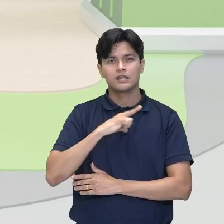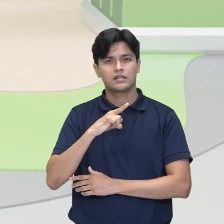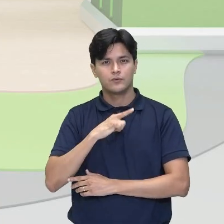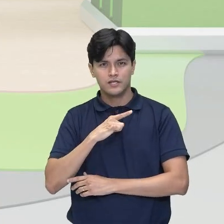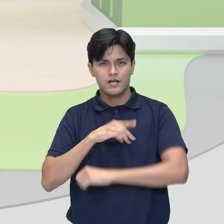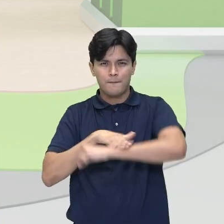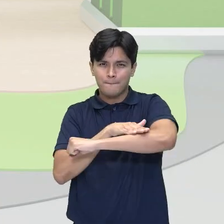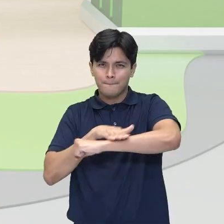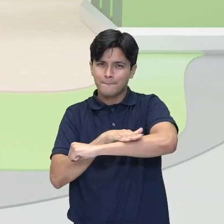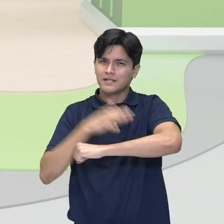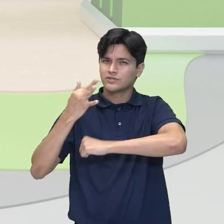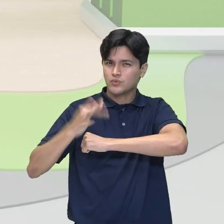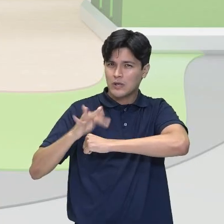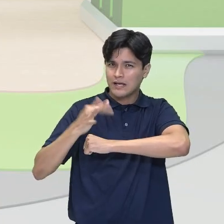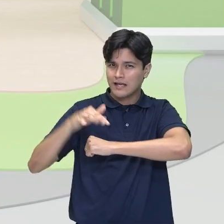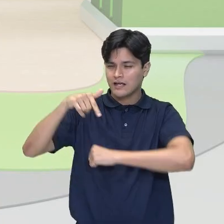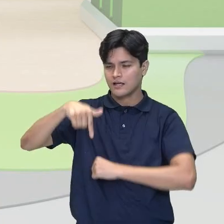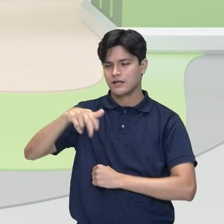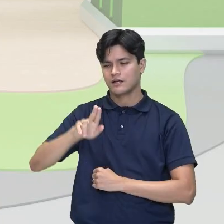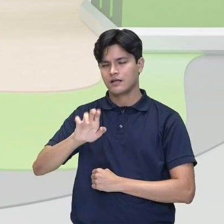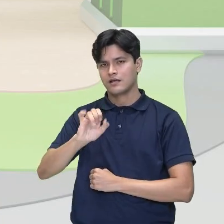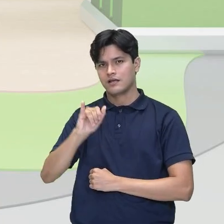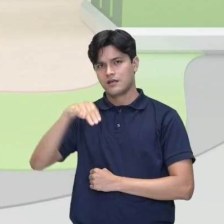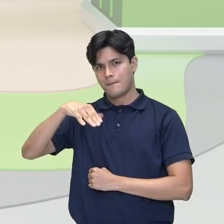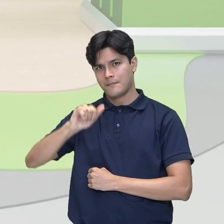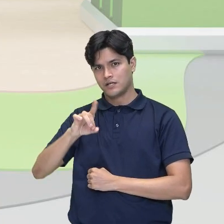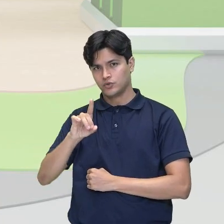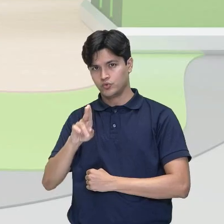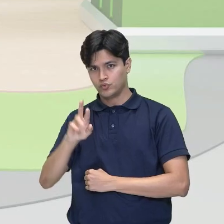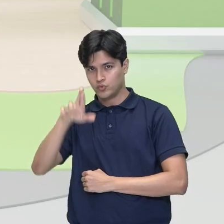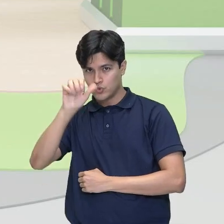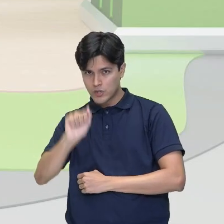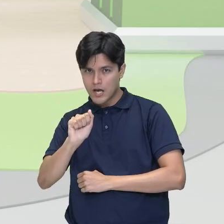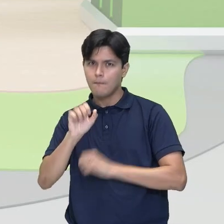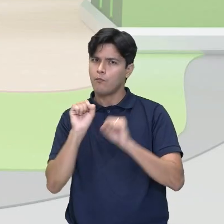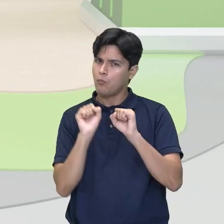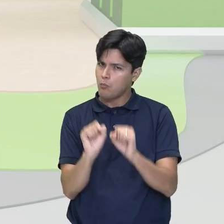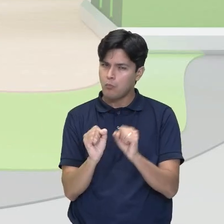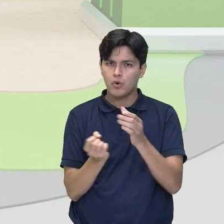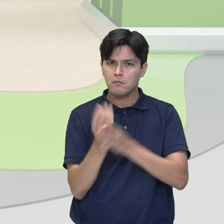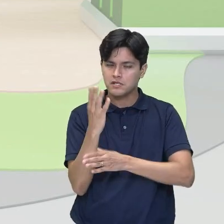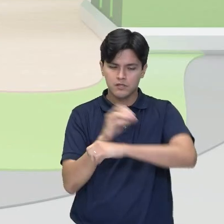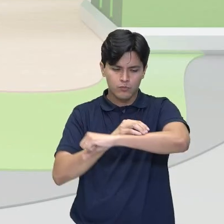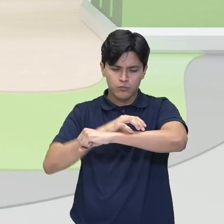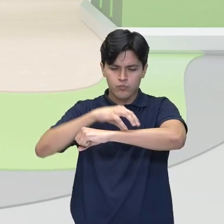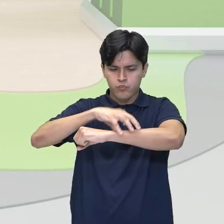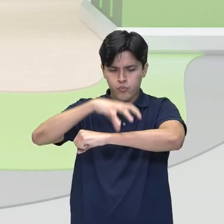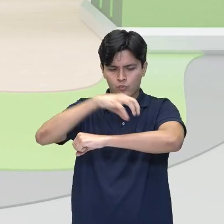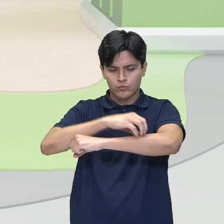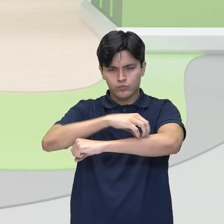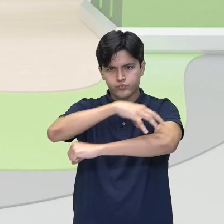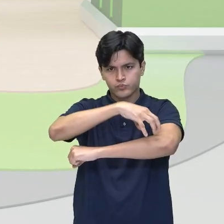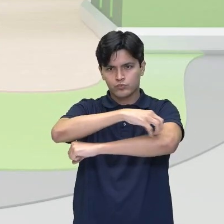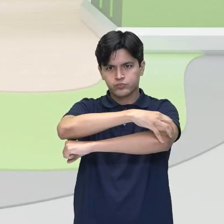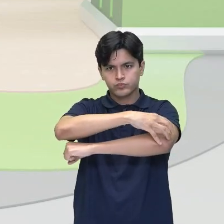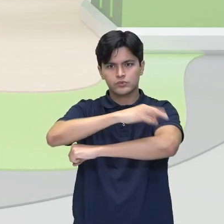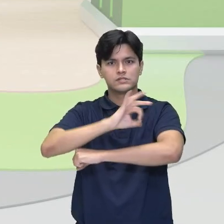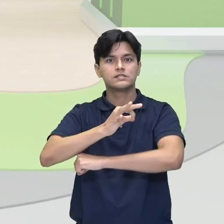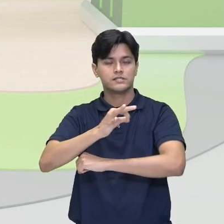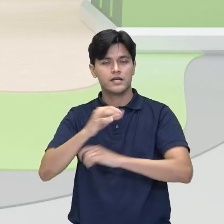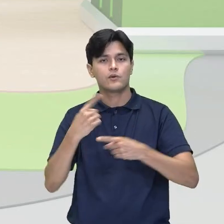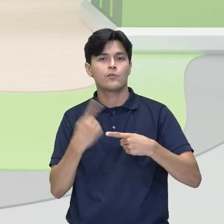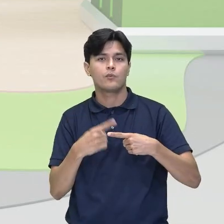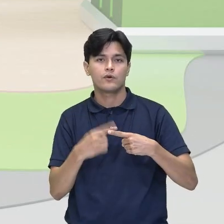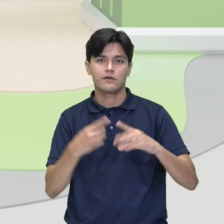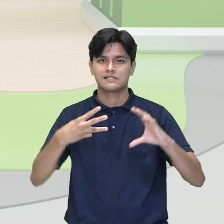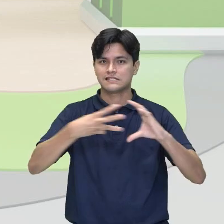queimadura que nós chamamos, que forma até bolhas, né? E isso foi por quê? Porque a sua camada da pele, as suas